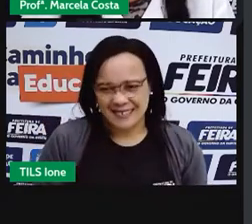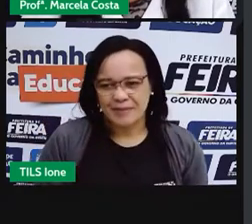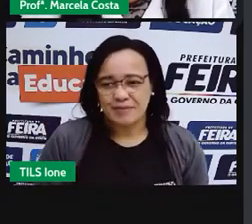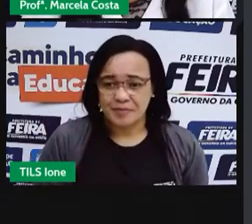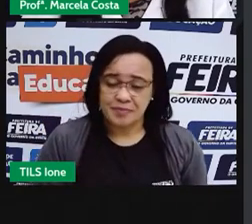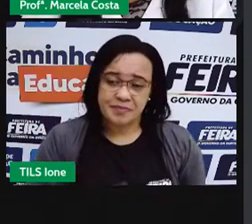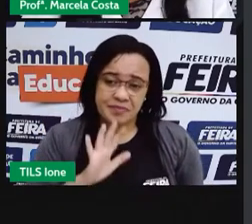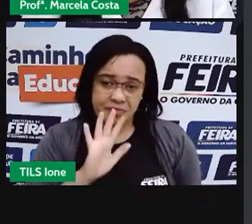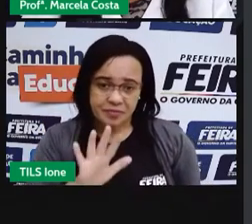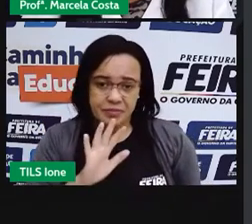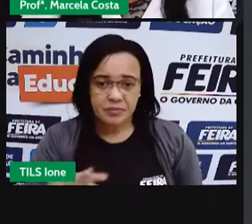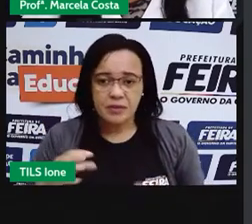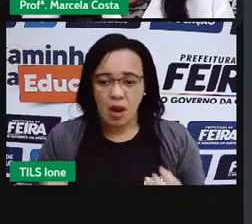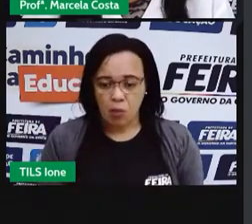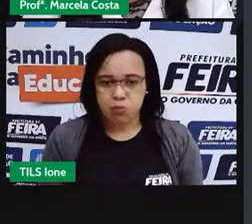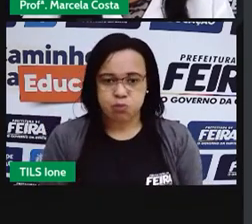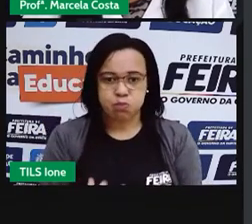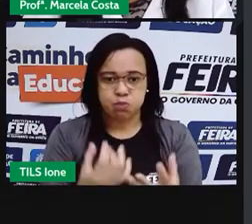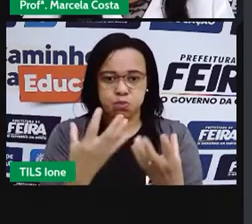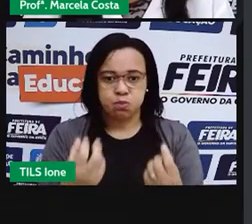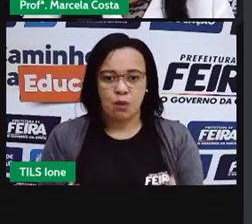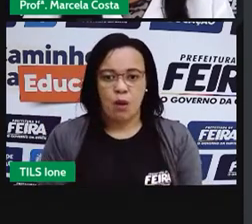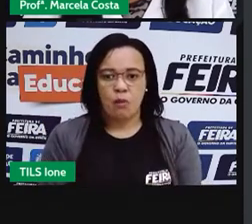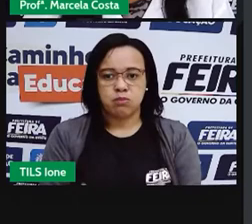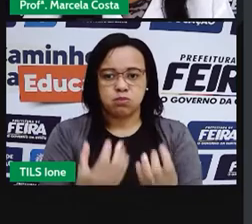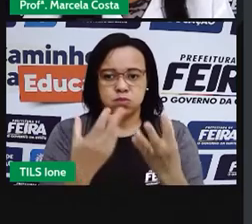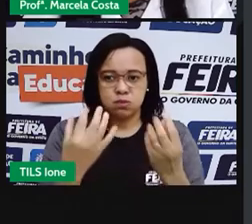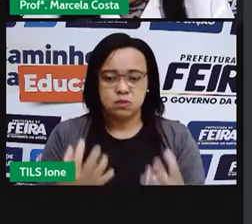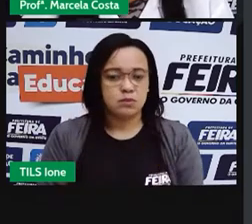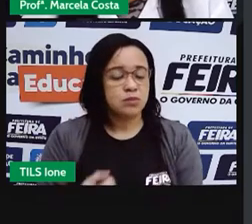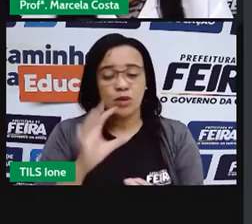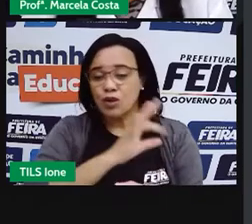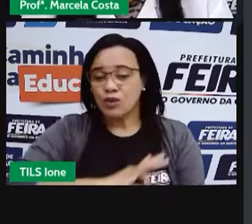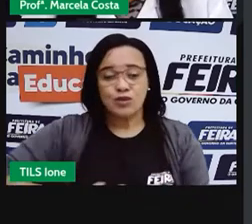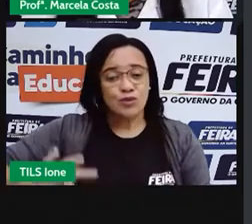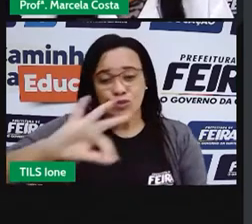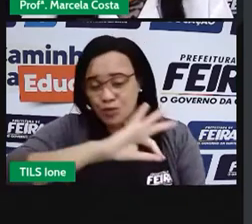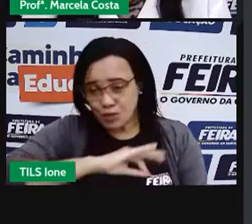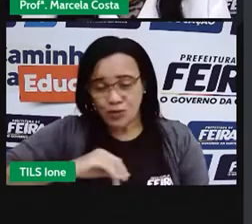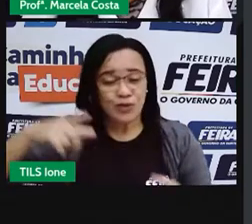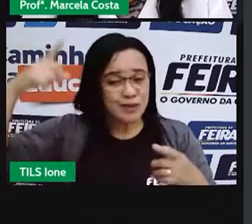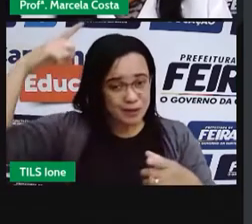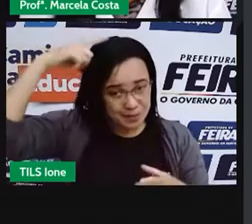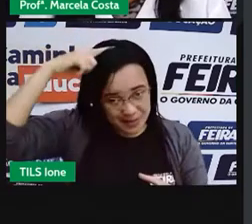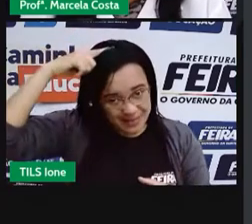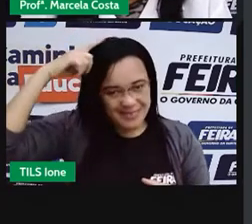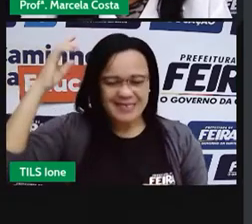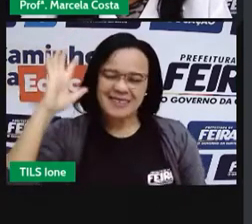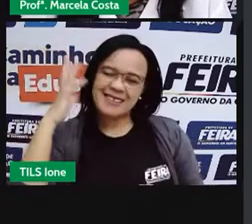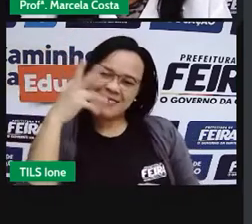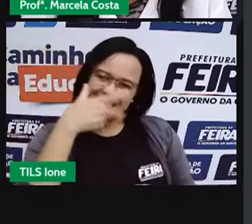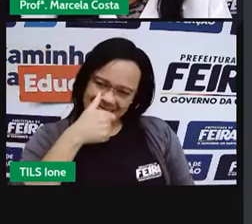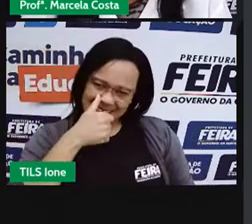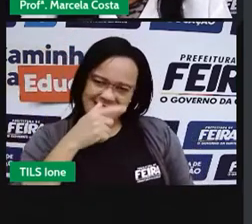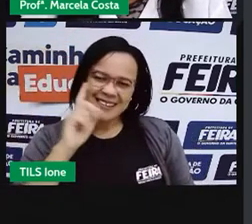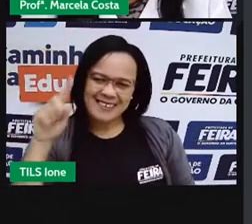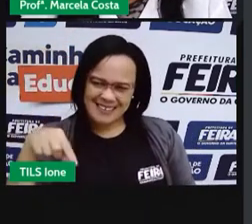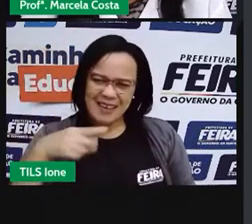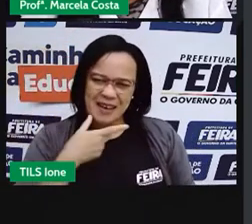Mas mesmo sofrendo assim, elas continuavam sendo lindas princesas, não é, pai?